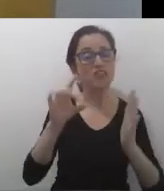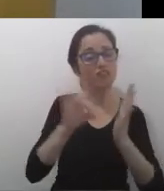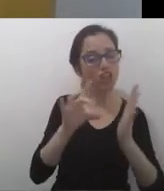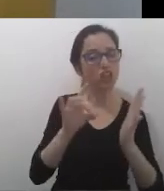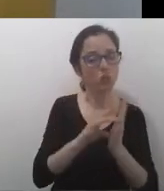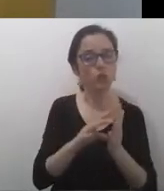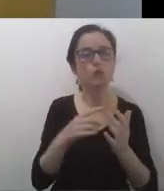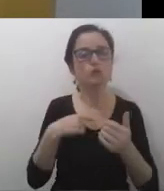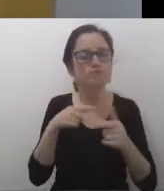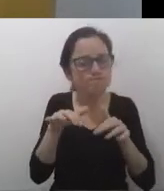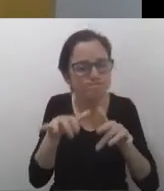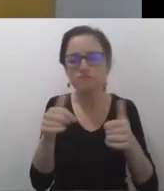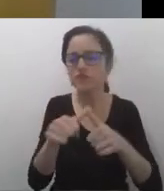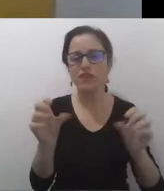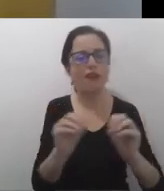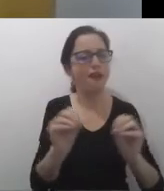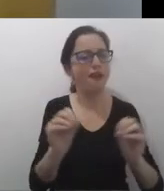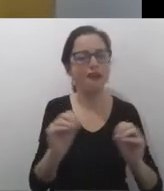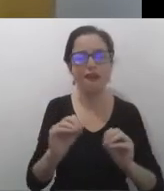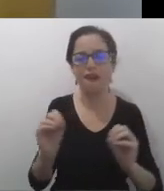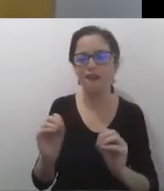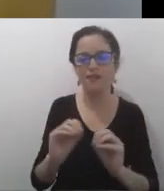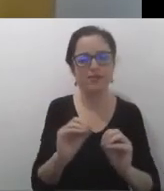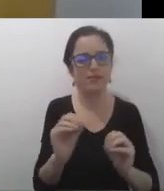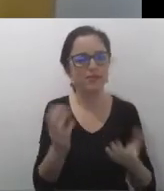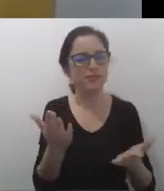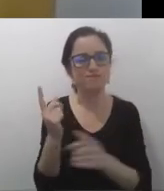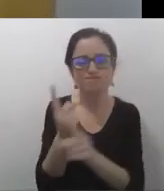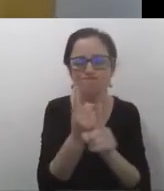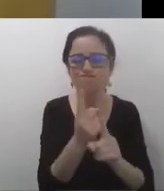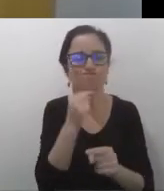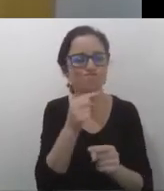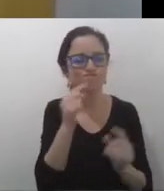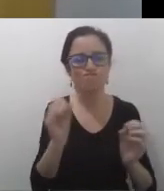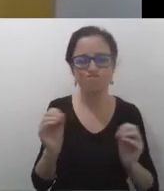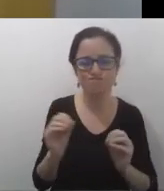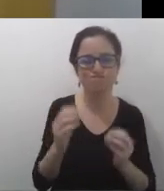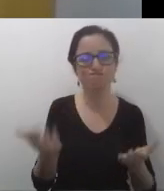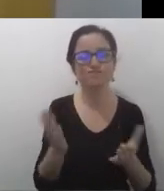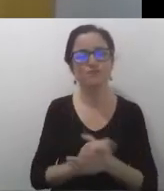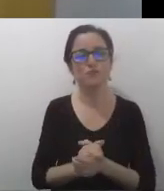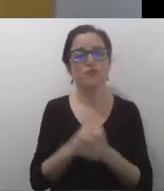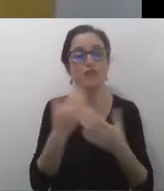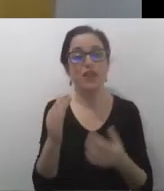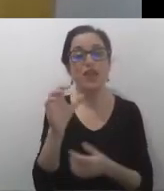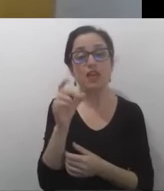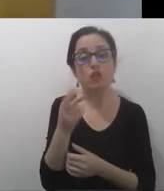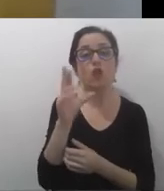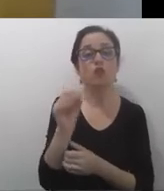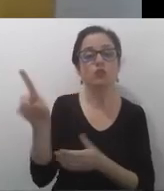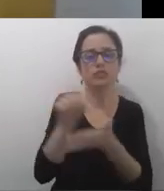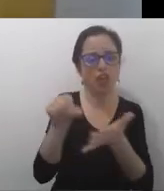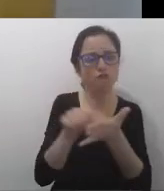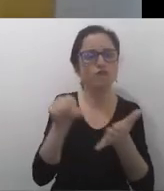Vidro não estava com o seu arquivo organizado, não havia acesso a nada, o